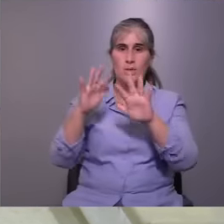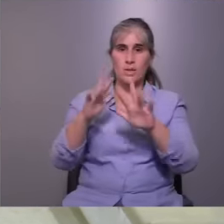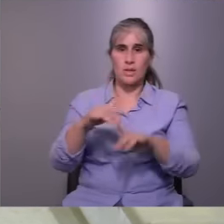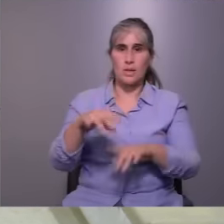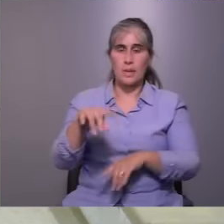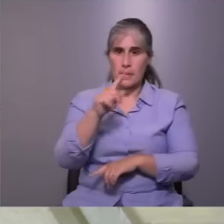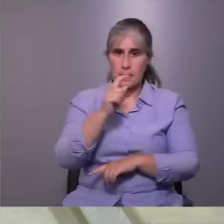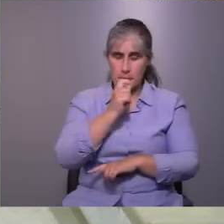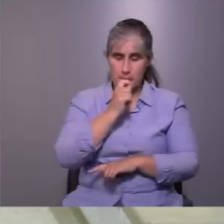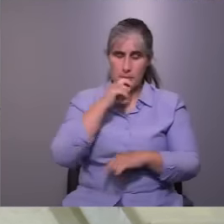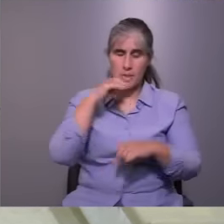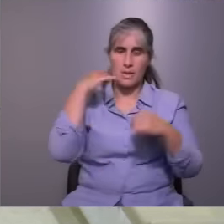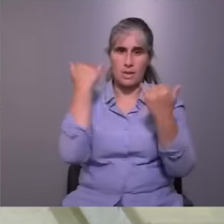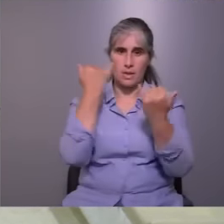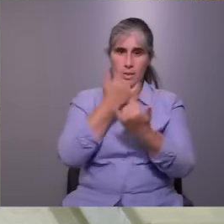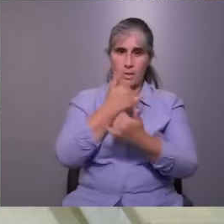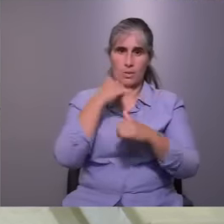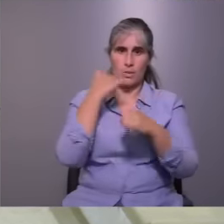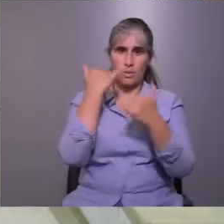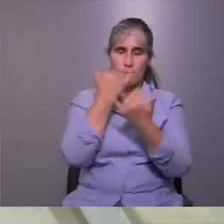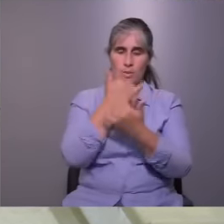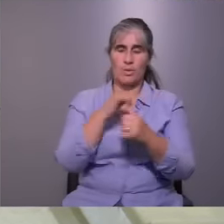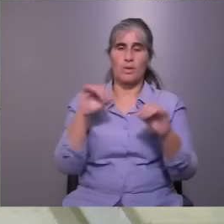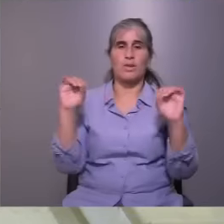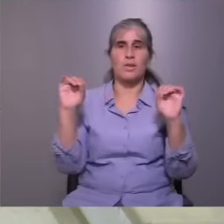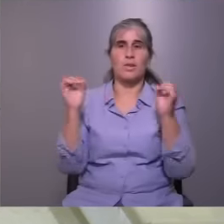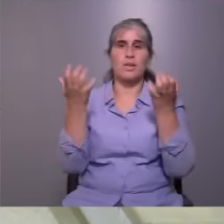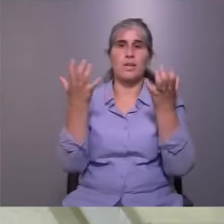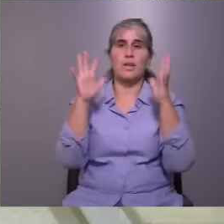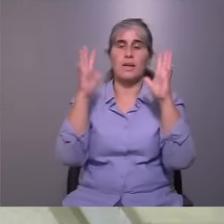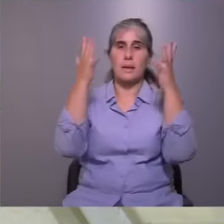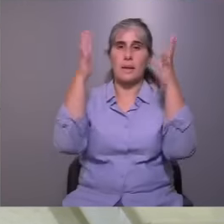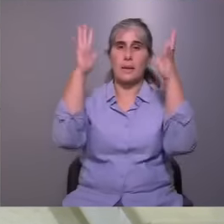Mais forte: Lumen Christi,